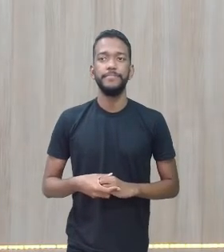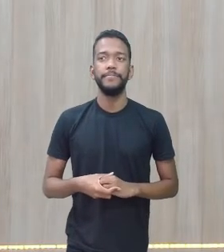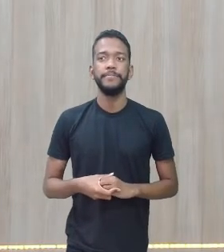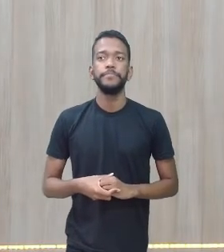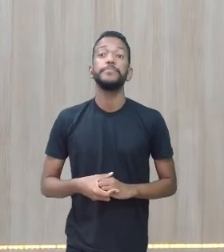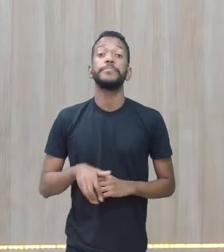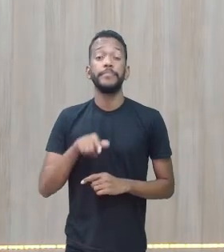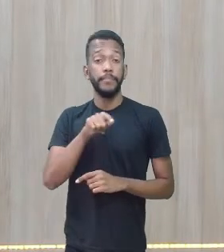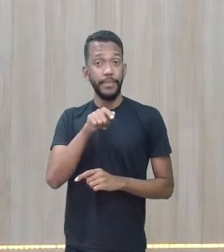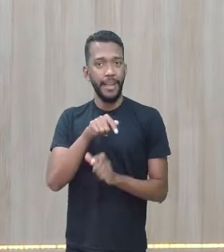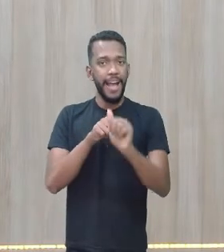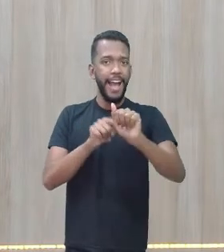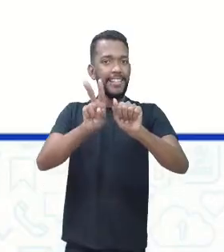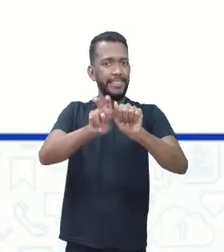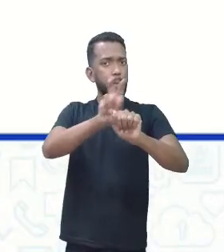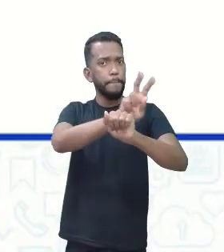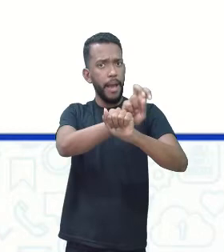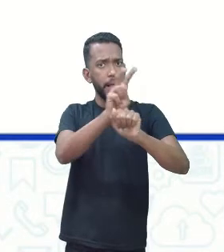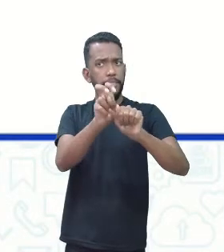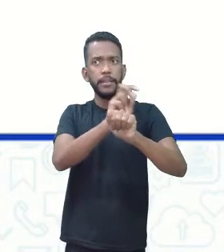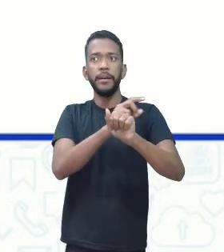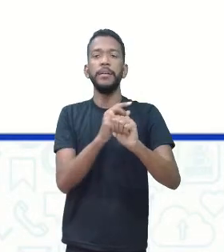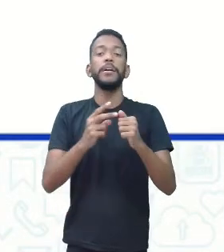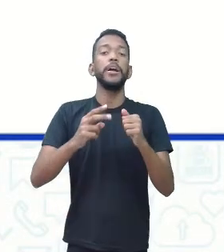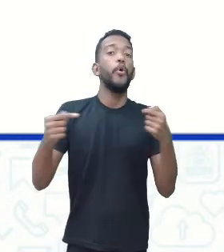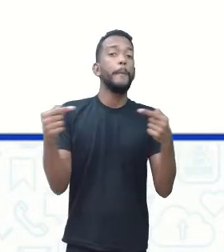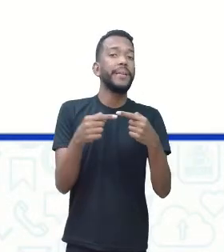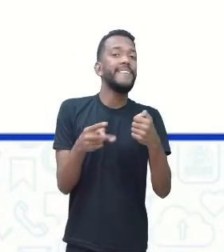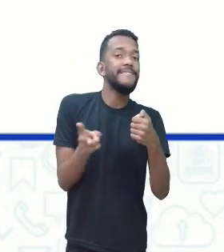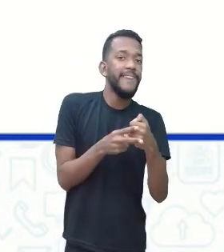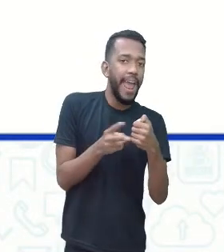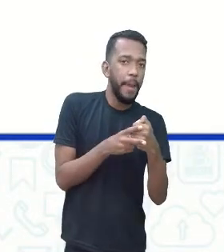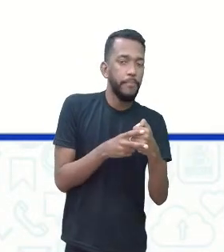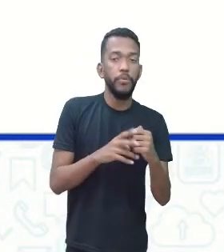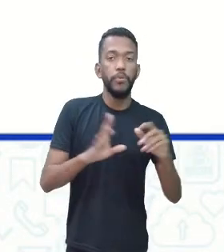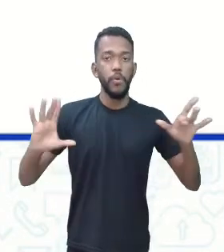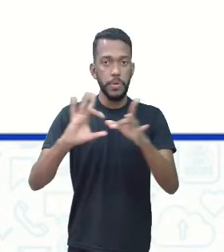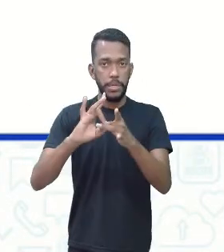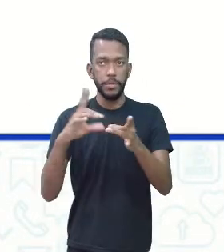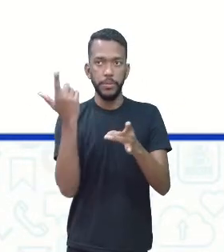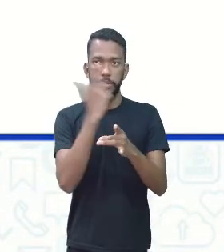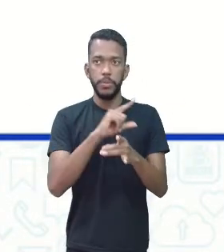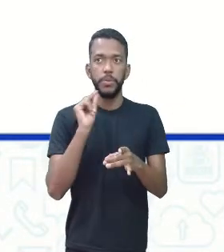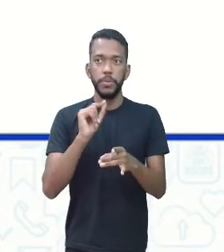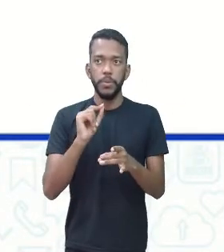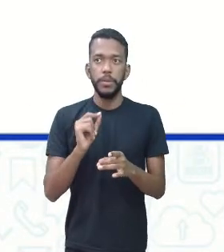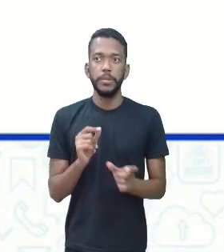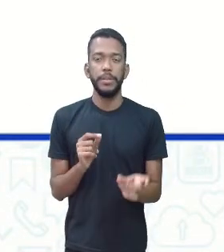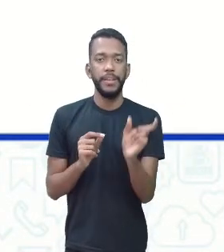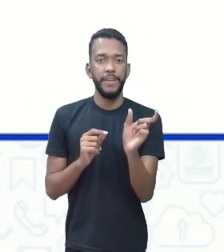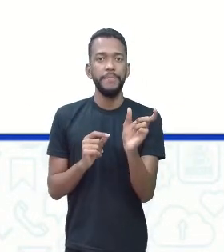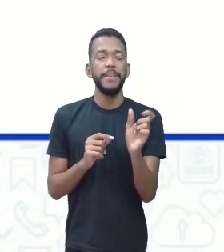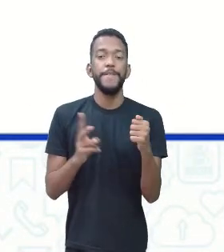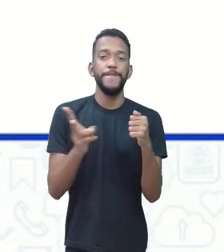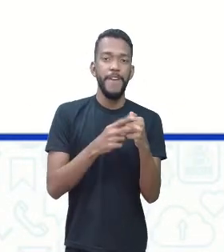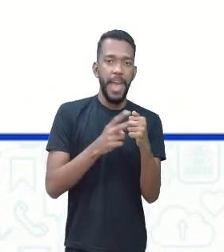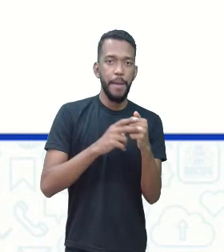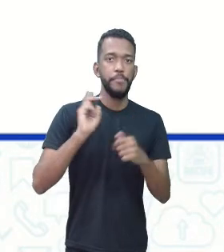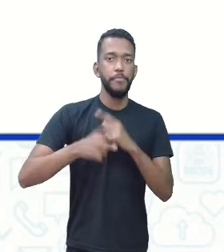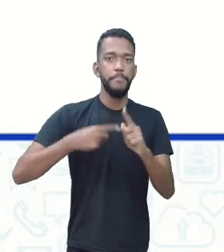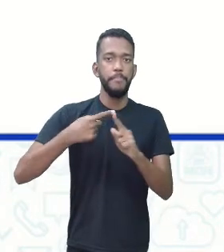A vogal temática verbal permite a ligação entre o verbo e as desinências